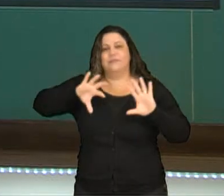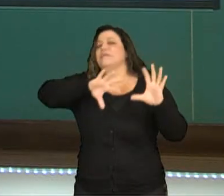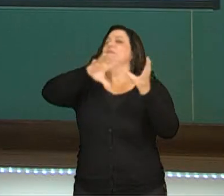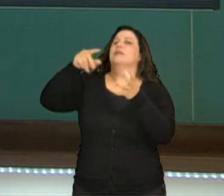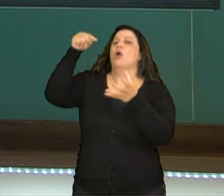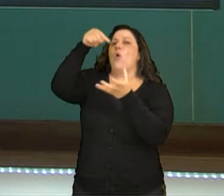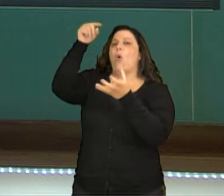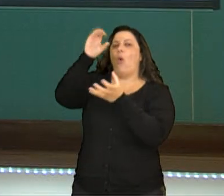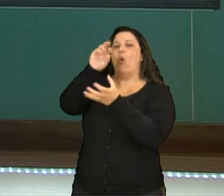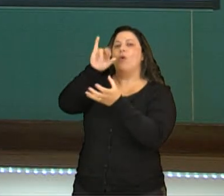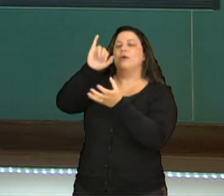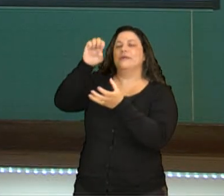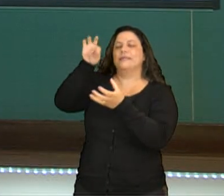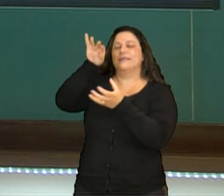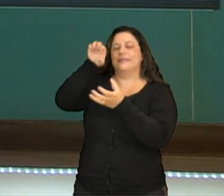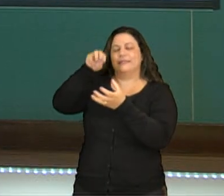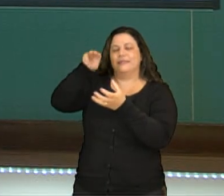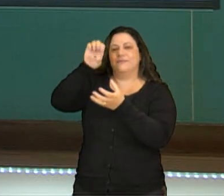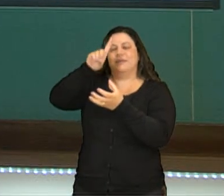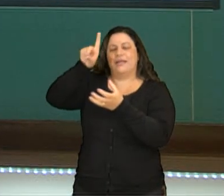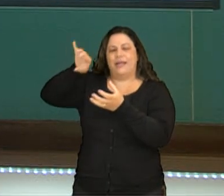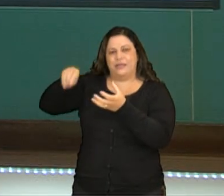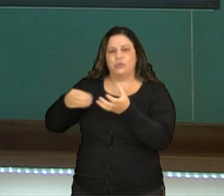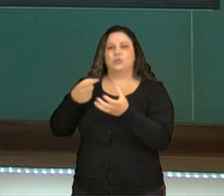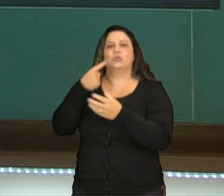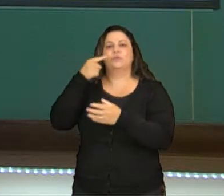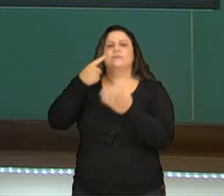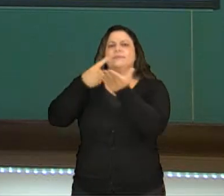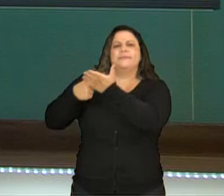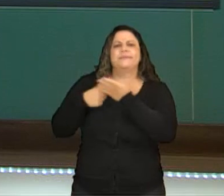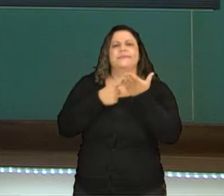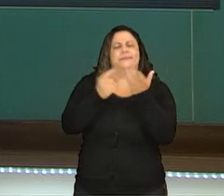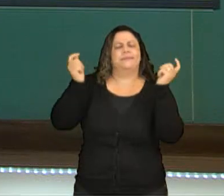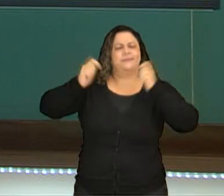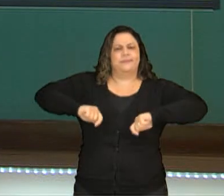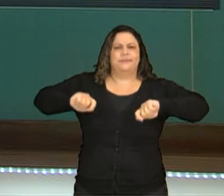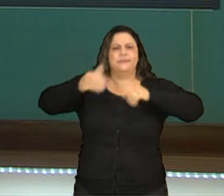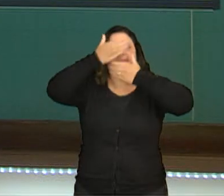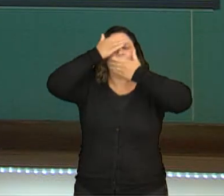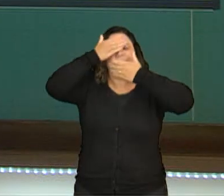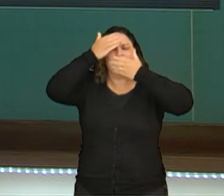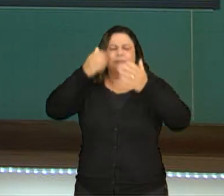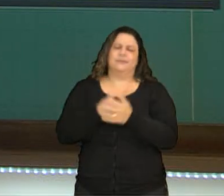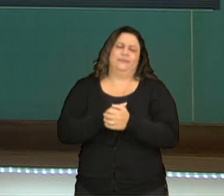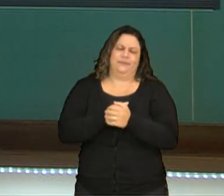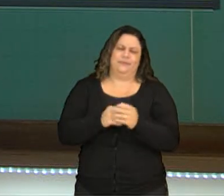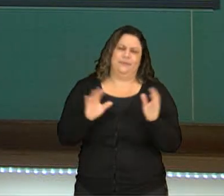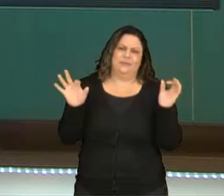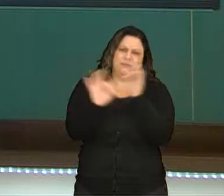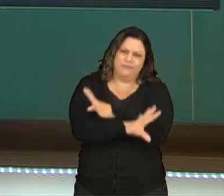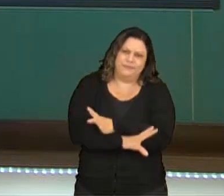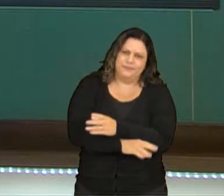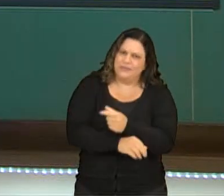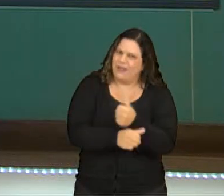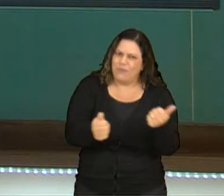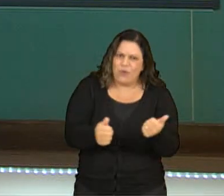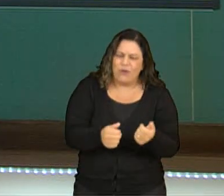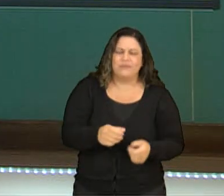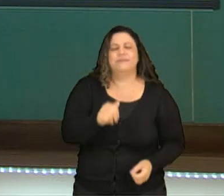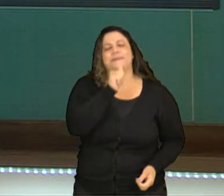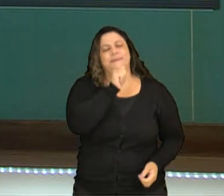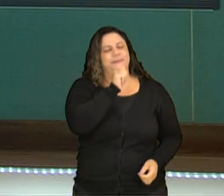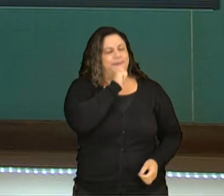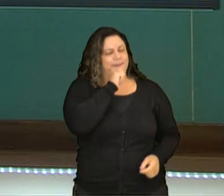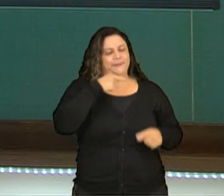de questão Palestina. E ele ainda está longe de ser resolvido este confronto, que você viu o iniciozinho dele aí,